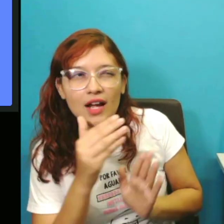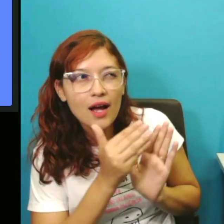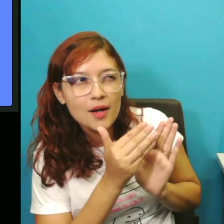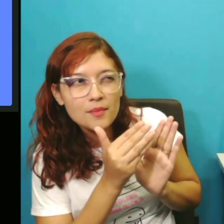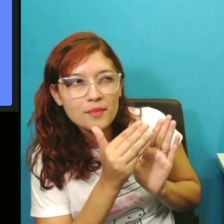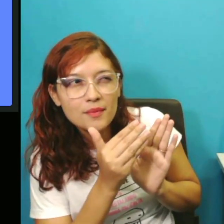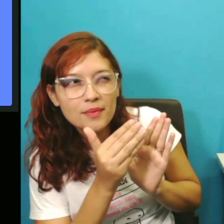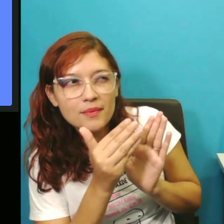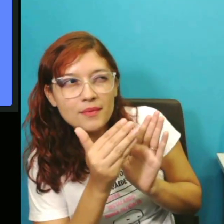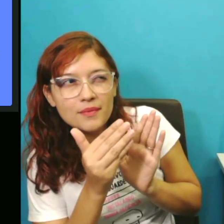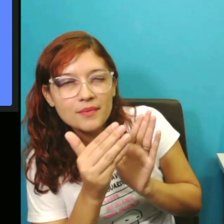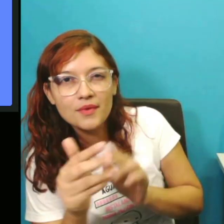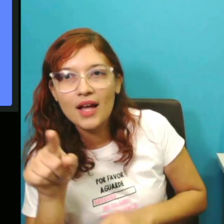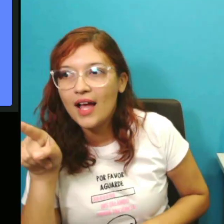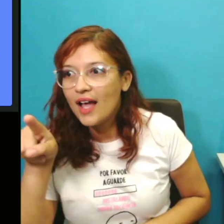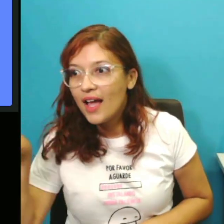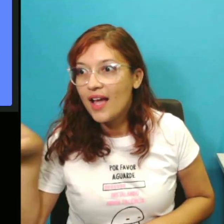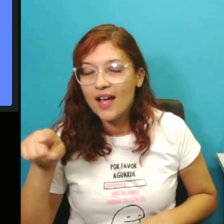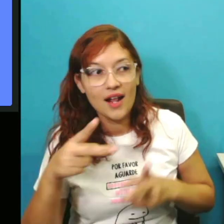câmera lenta,